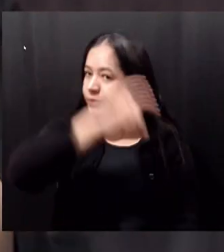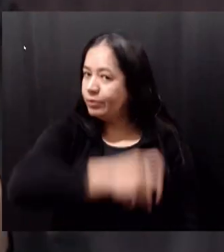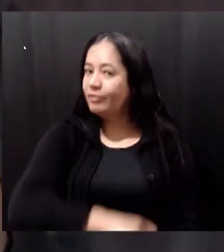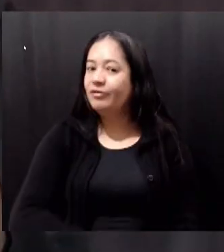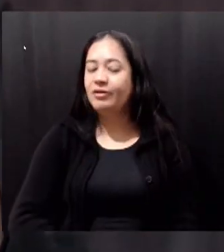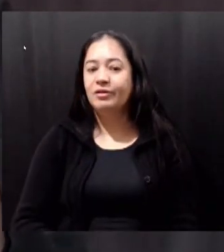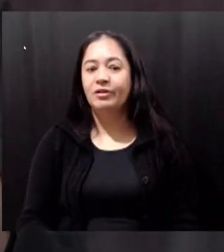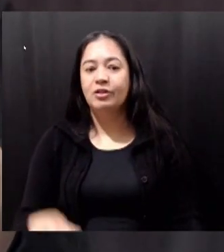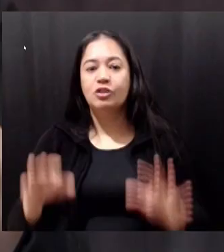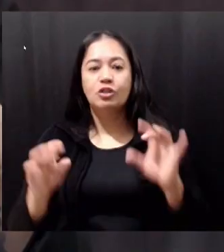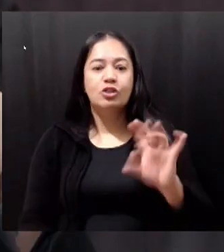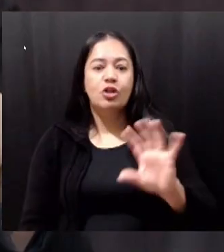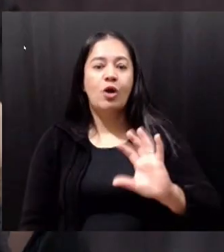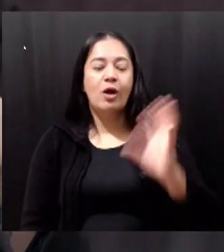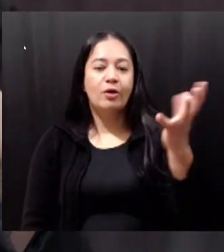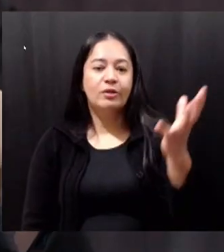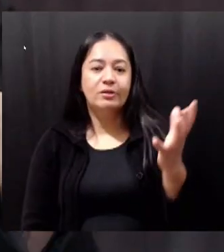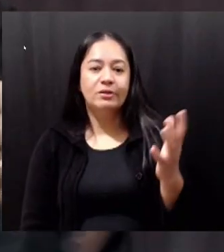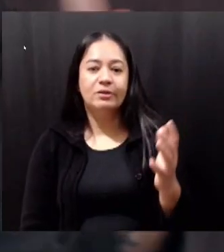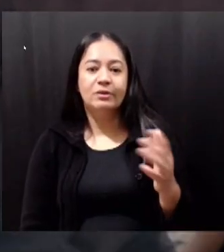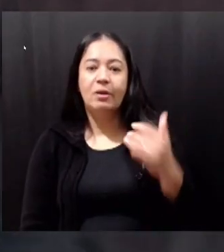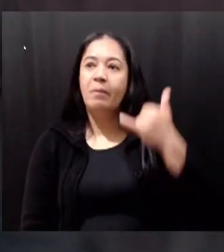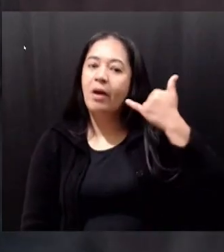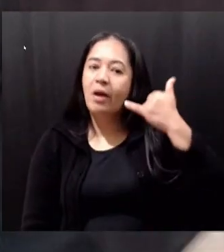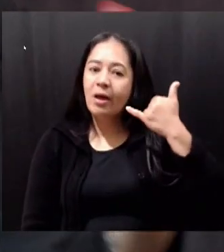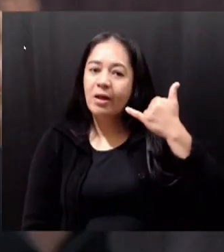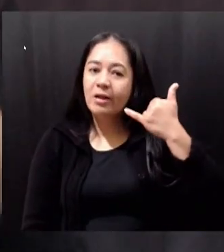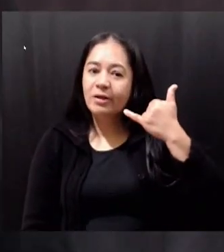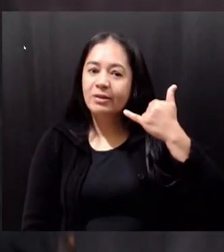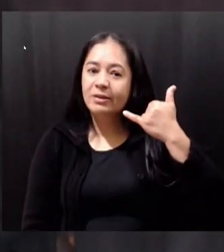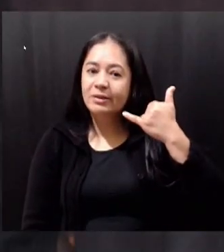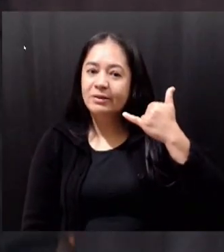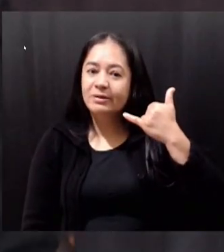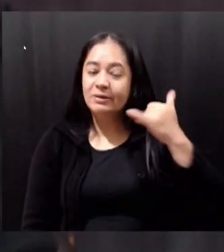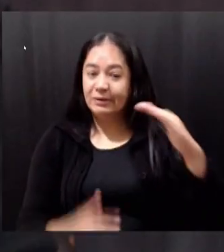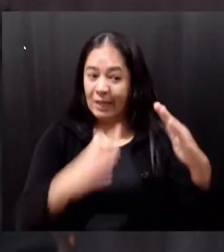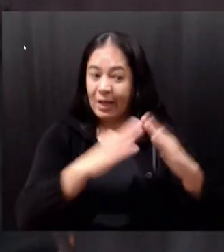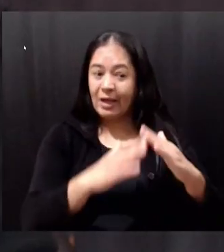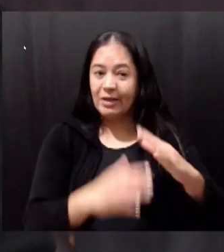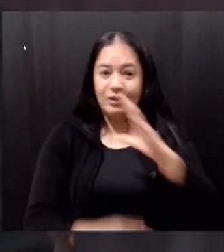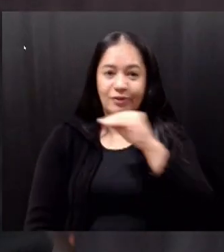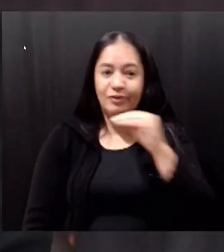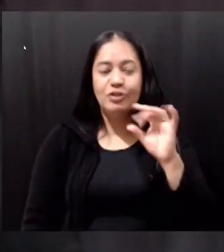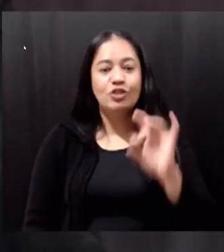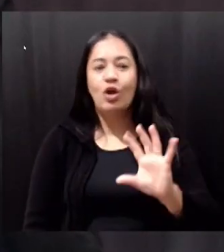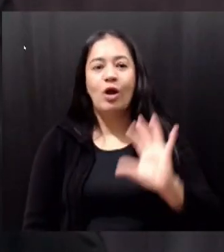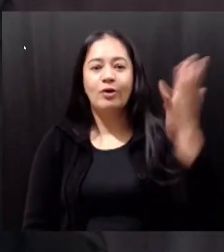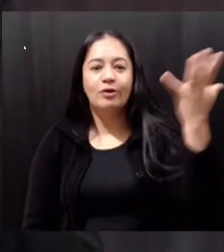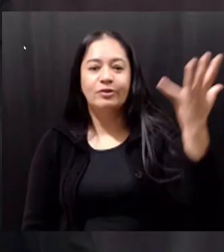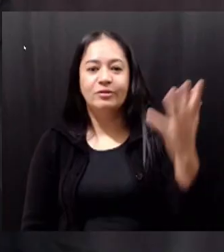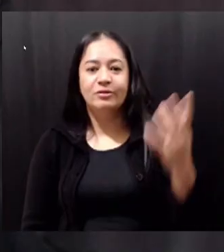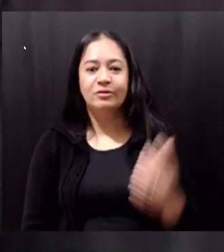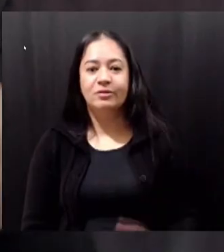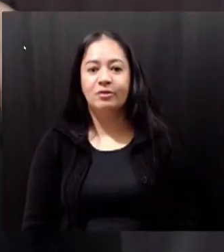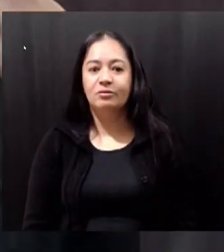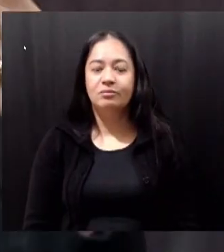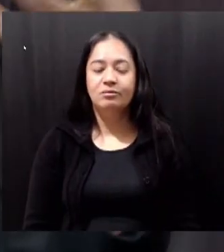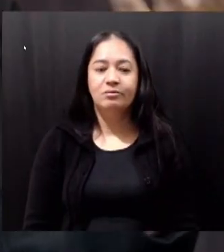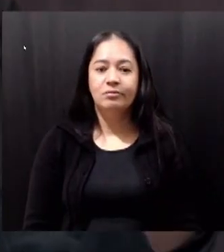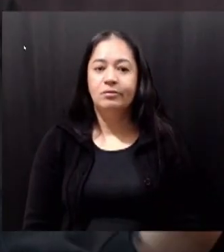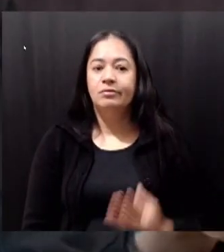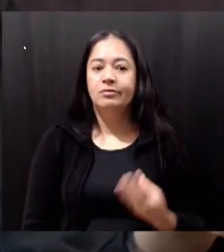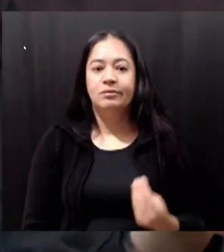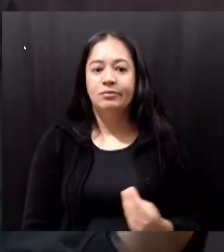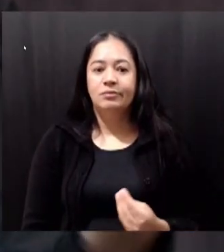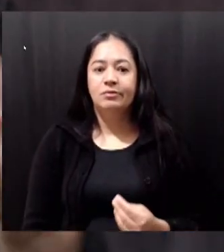acontecia para ligar no telefone fixo da casa, isso só acontecia numa situação de